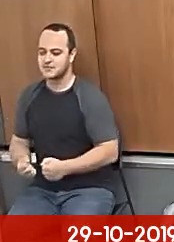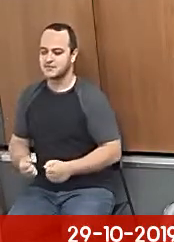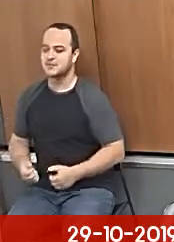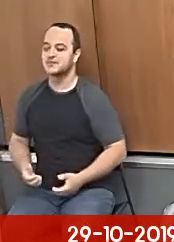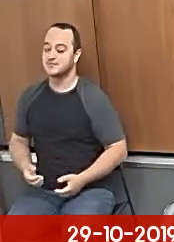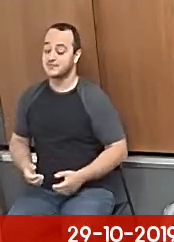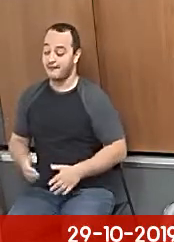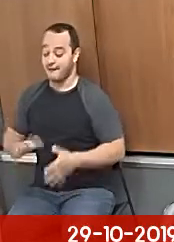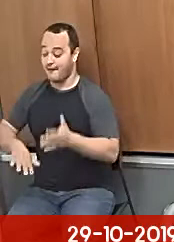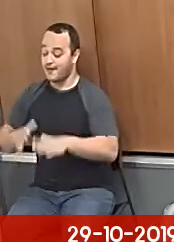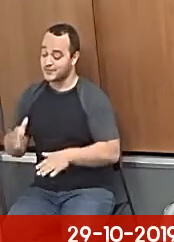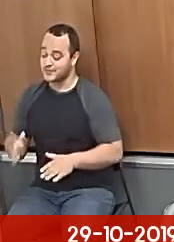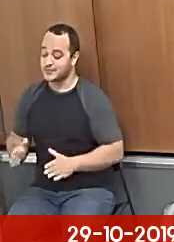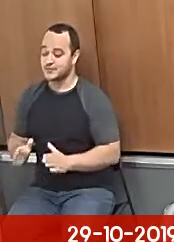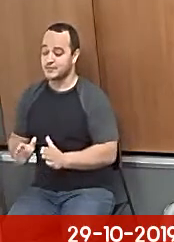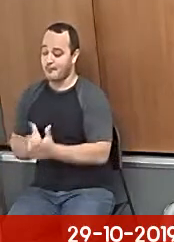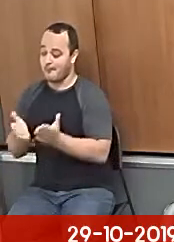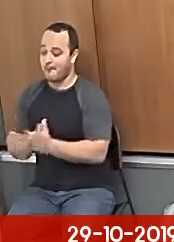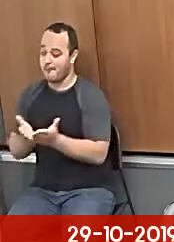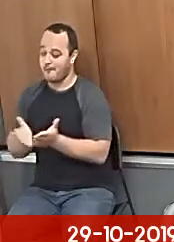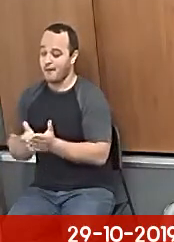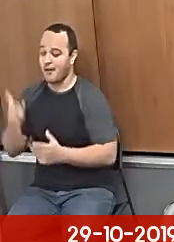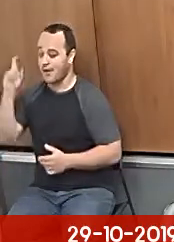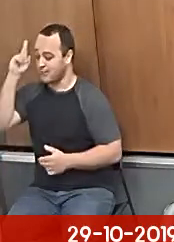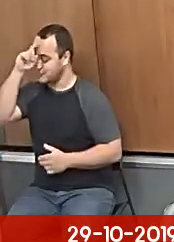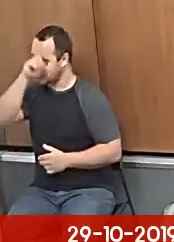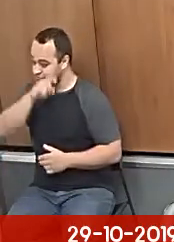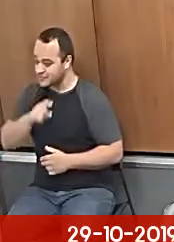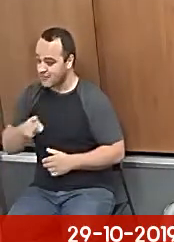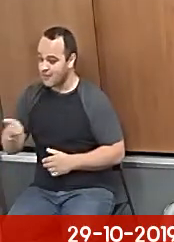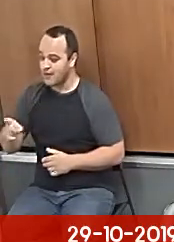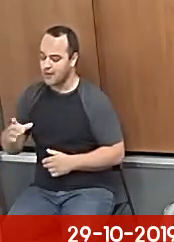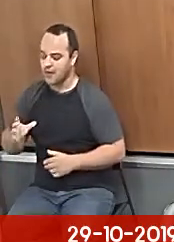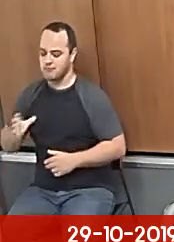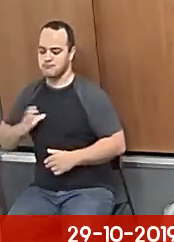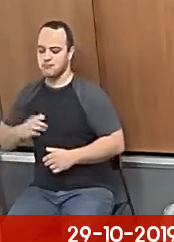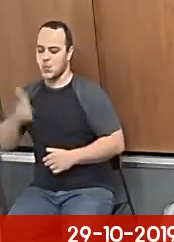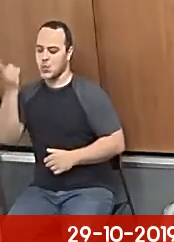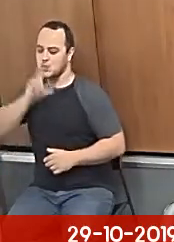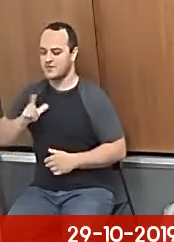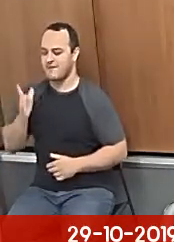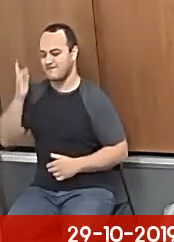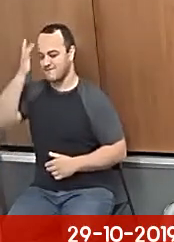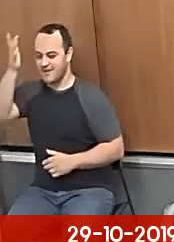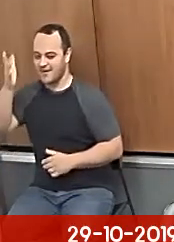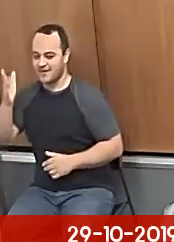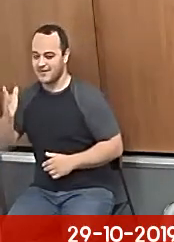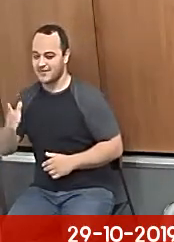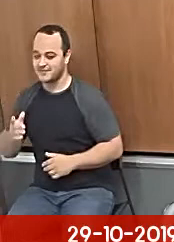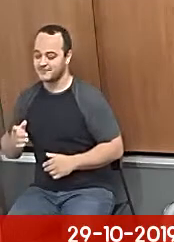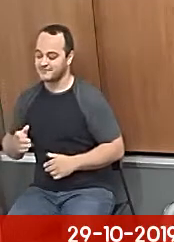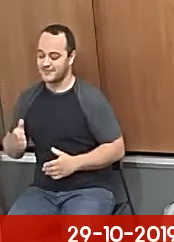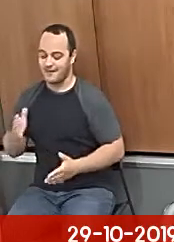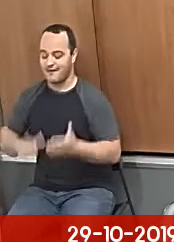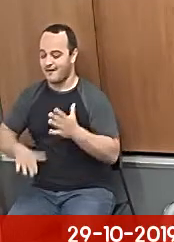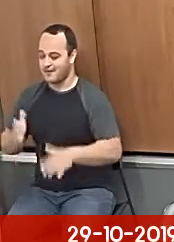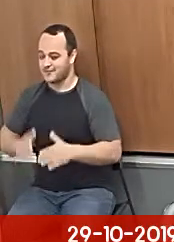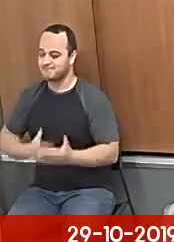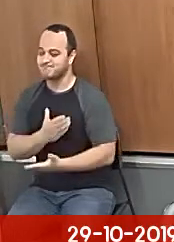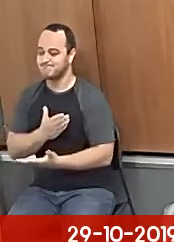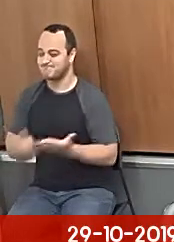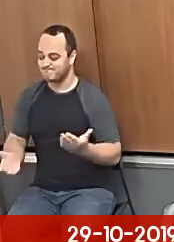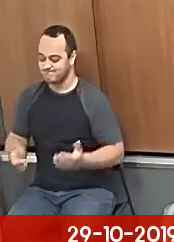perde para o pobre. É, às vezes, a pessoa de uma alta formação cultural perde para aquele que